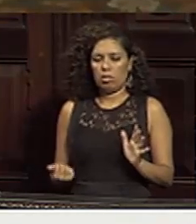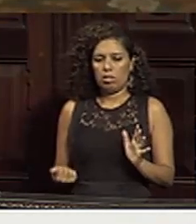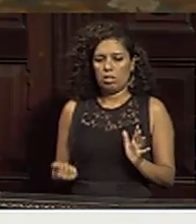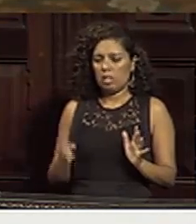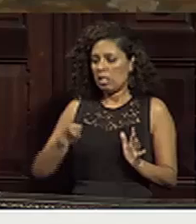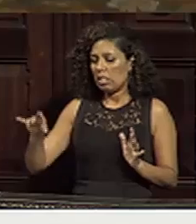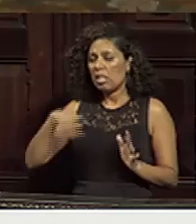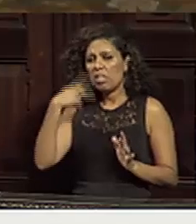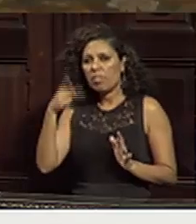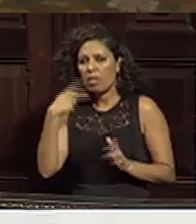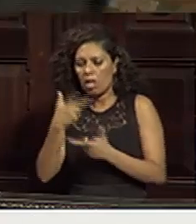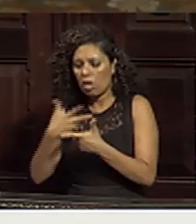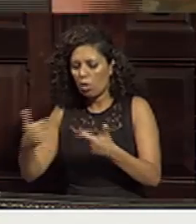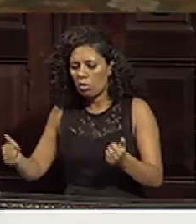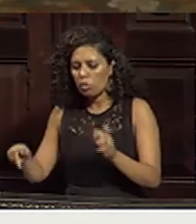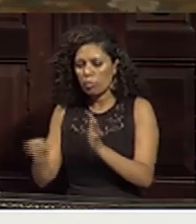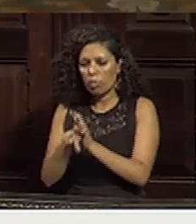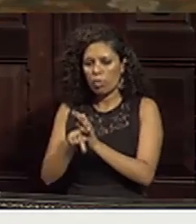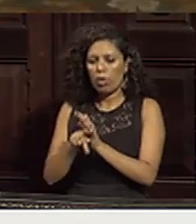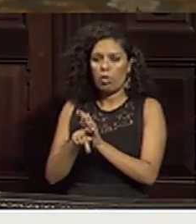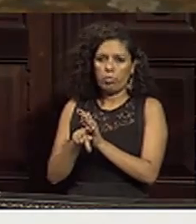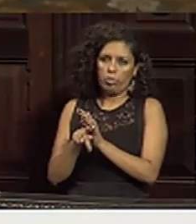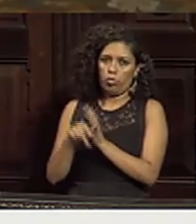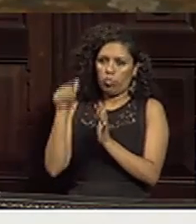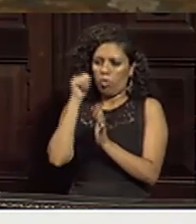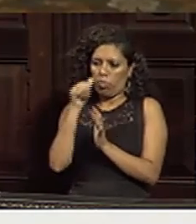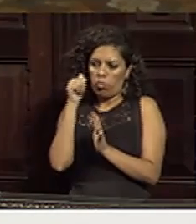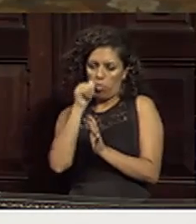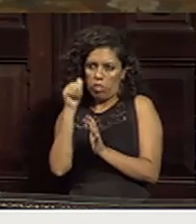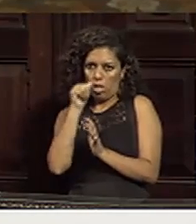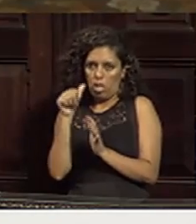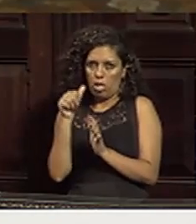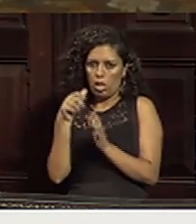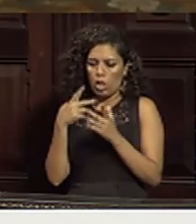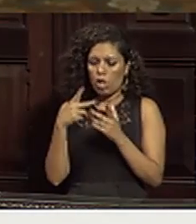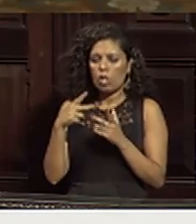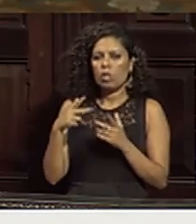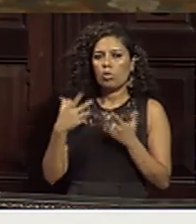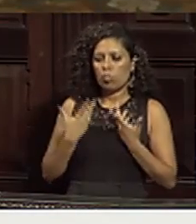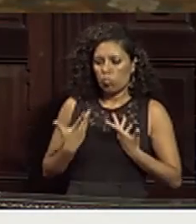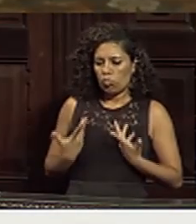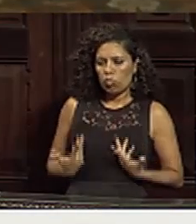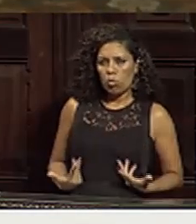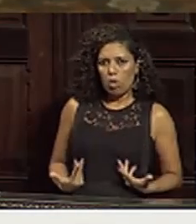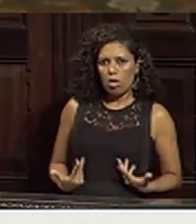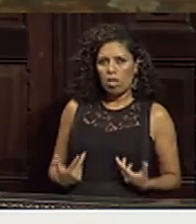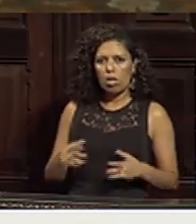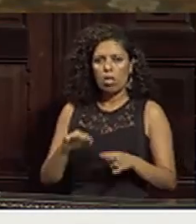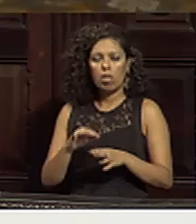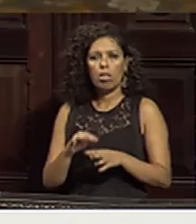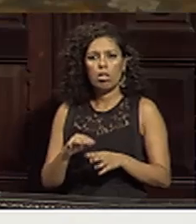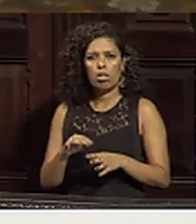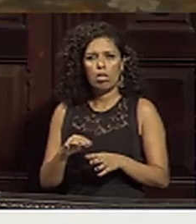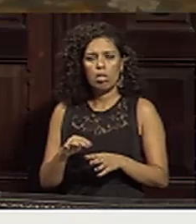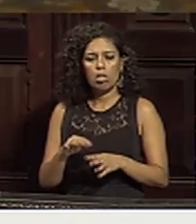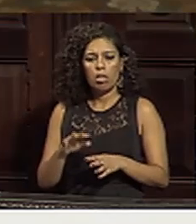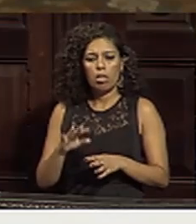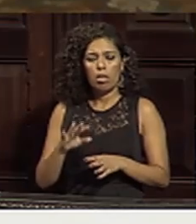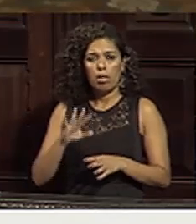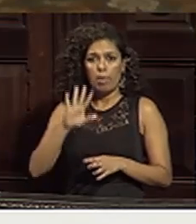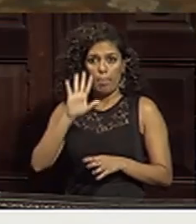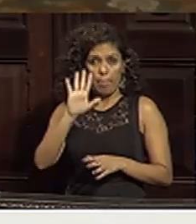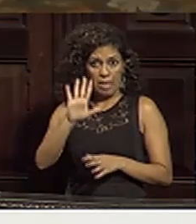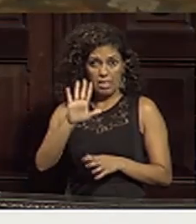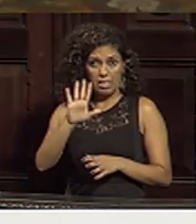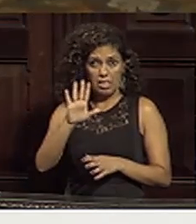exemplo trazido por Vossa Excelência da mulher de maiô ou depois de biquíni, o que ele não diz é que a